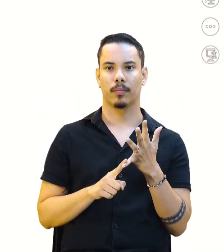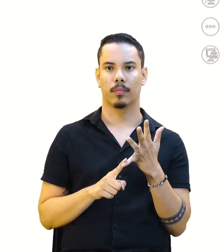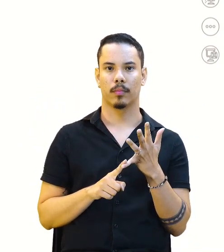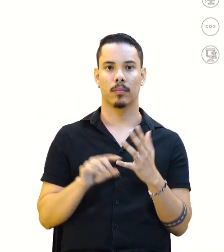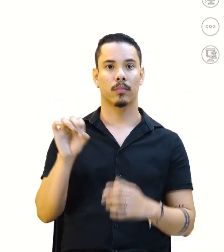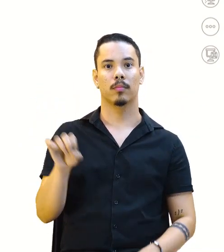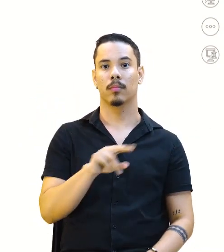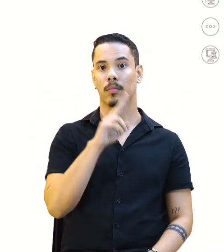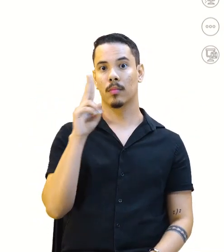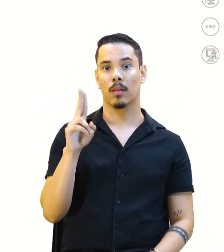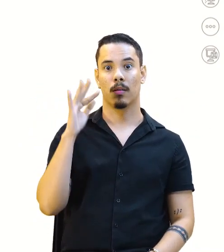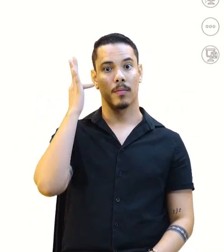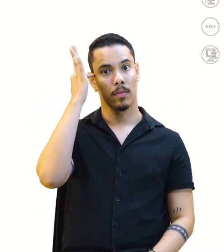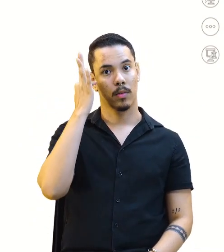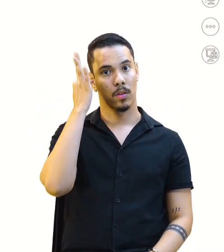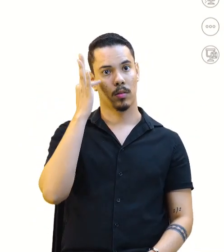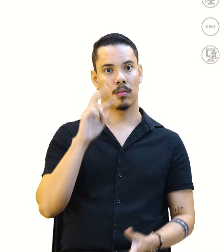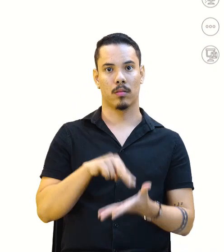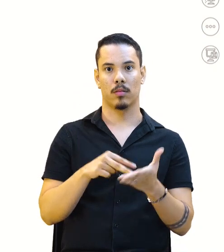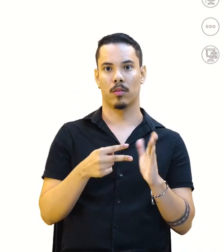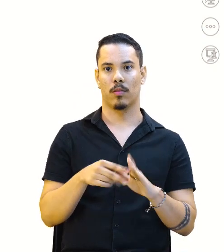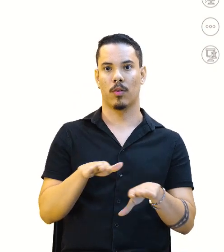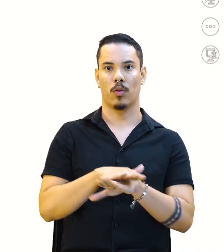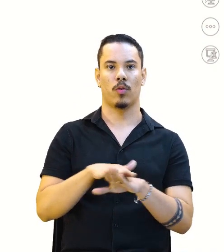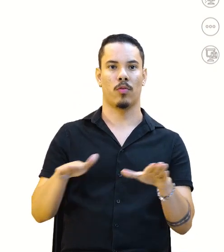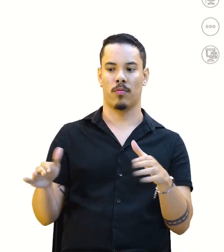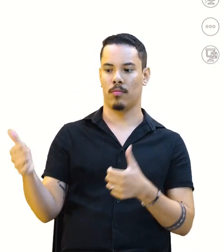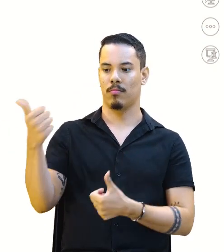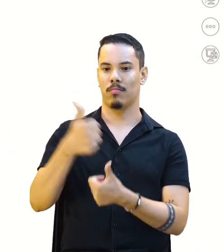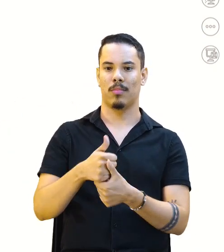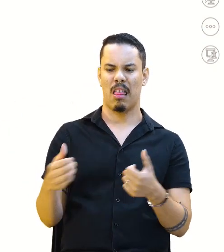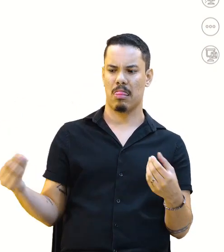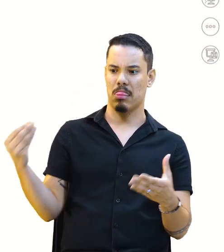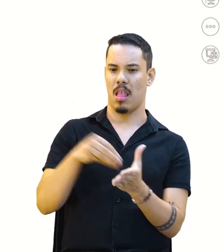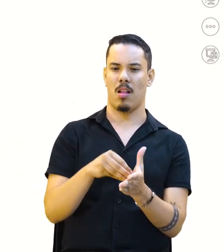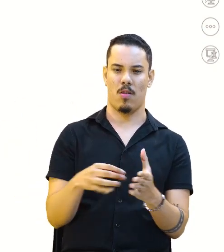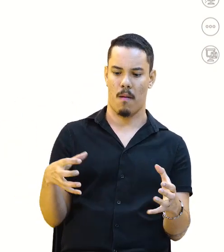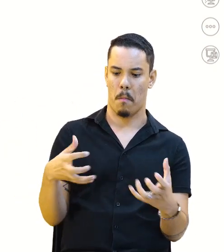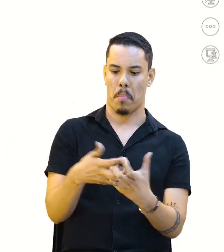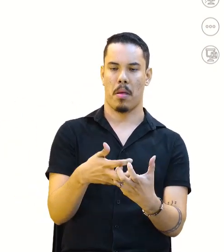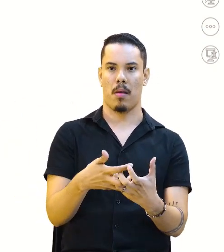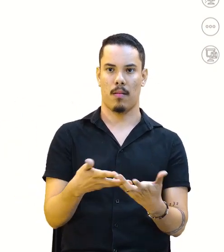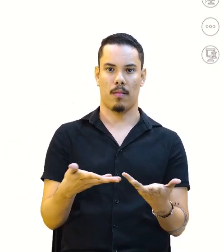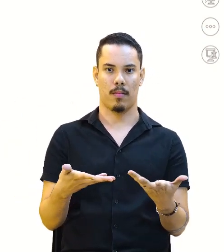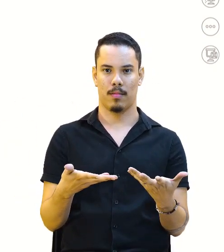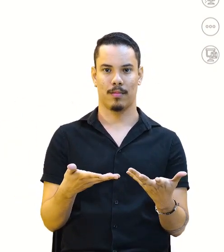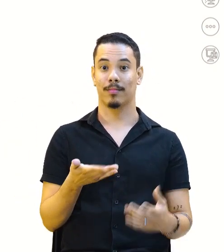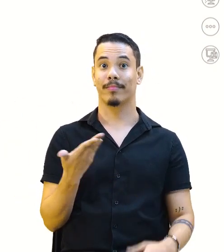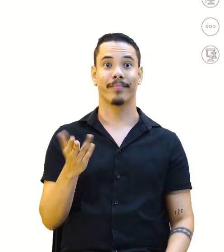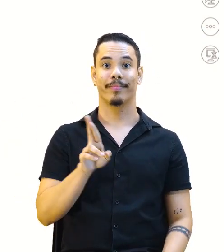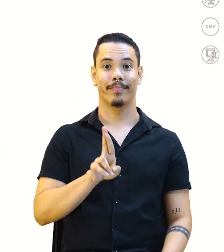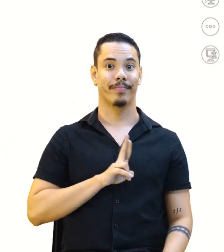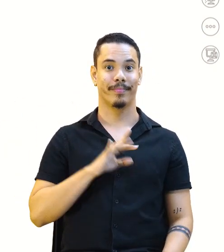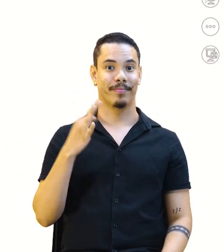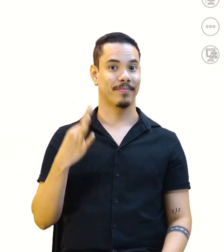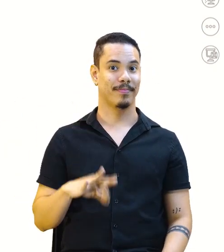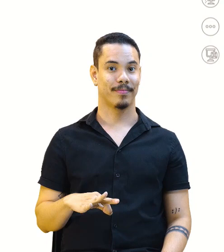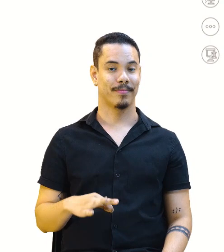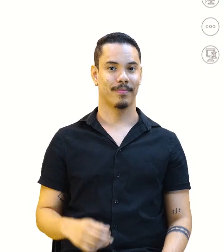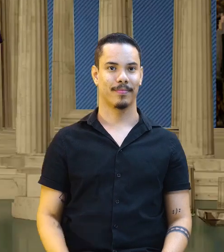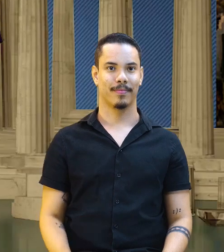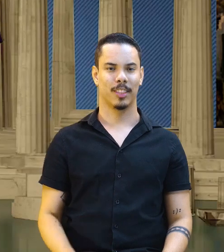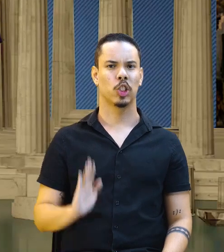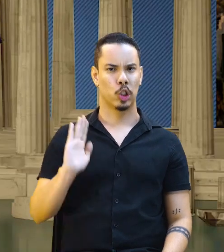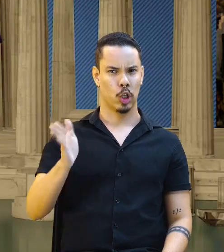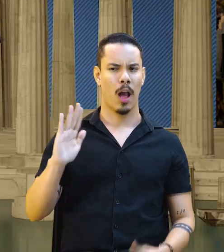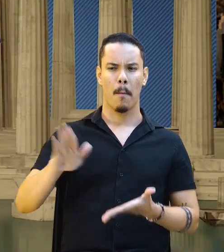que a filosofia é um fim em si mesmo? E aí... Pessoal, qual é a resposta correta? Já estou mandando